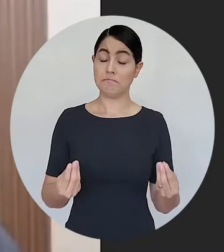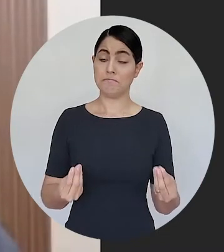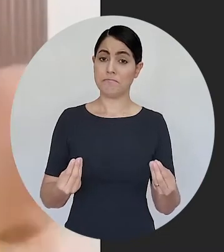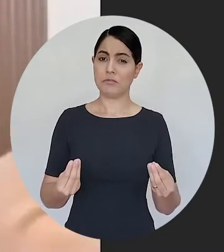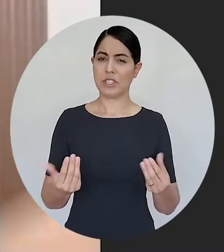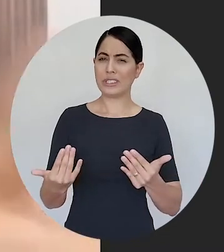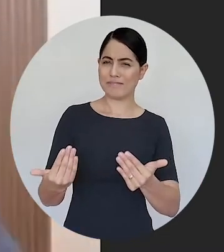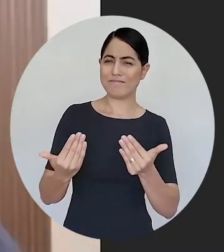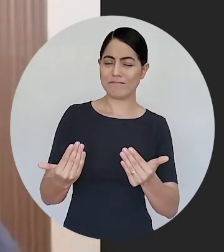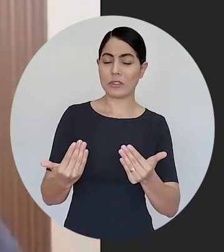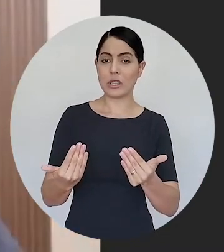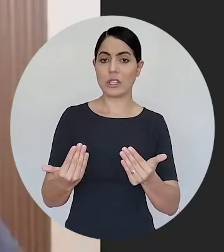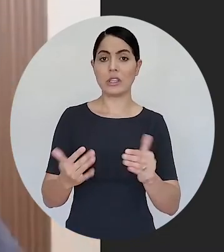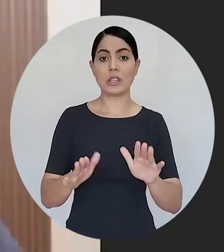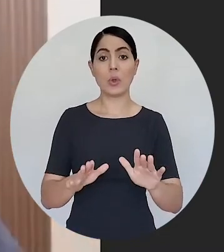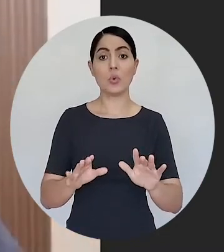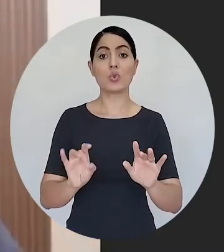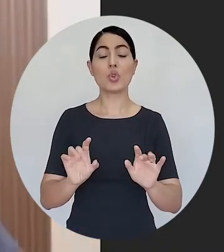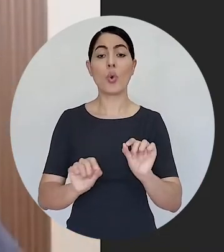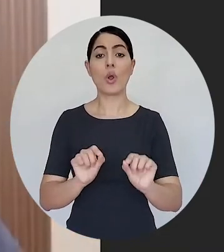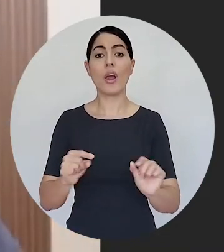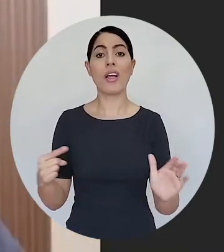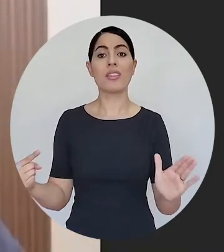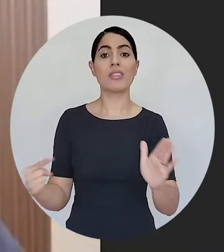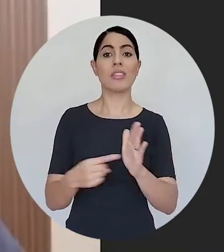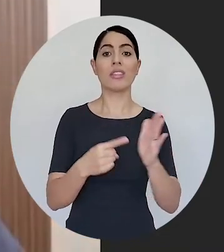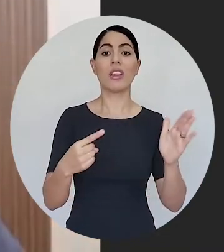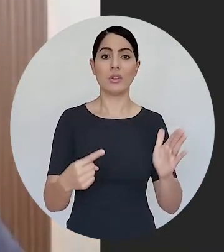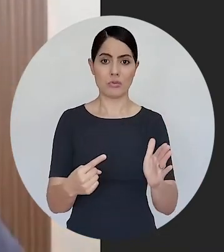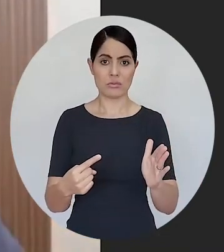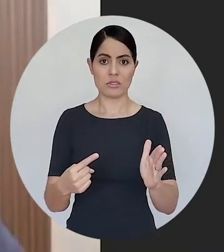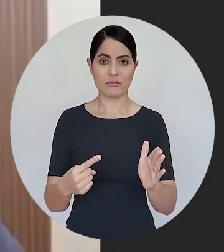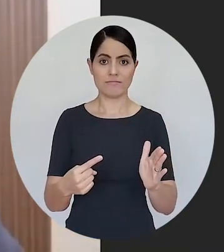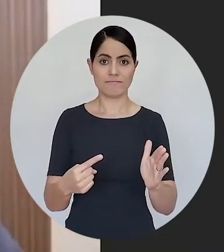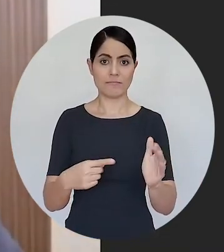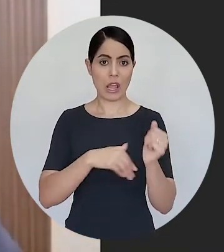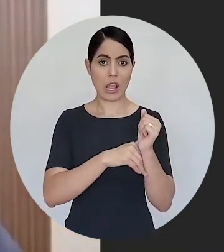notificação. Foi feita uma denúncia